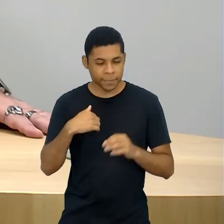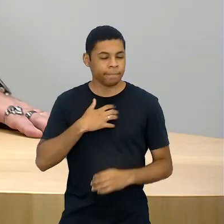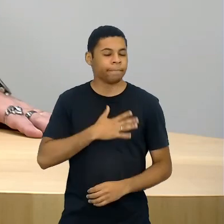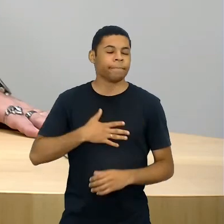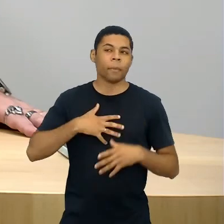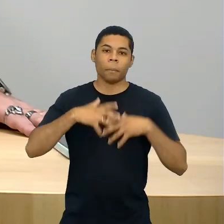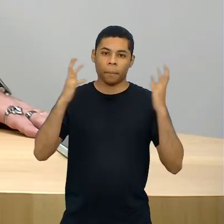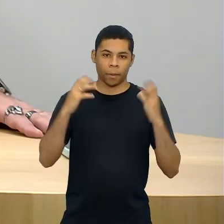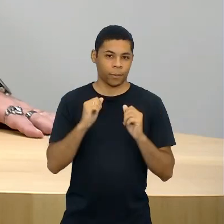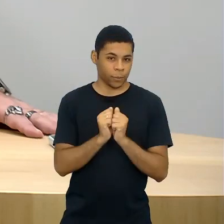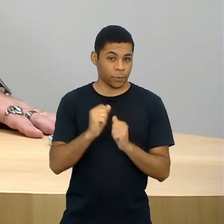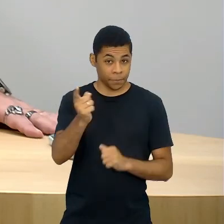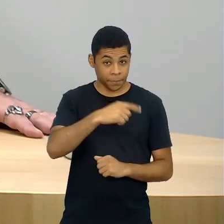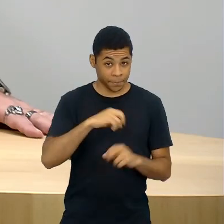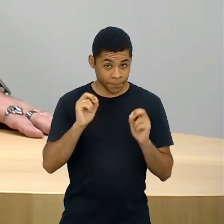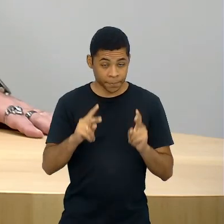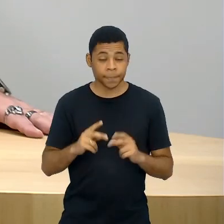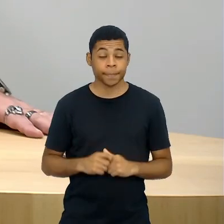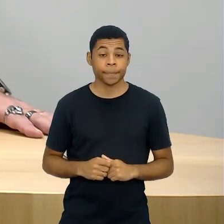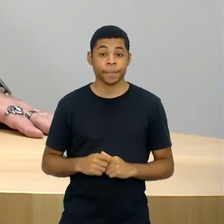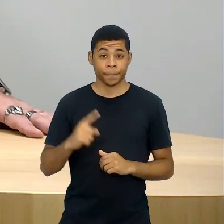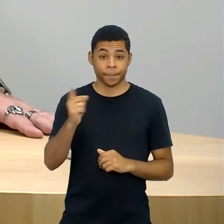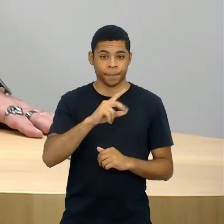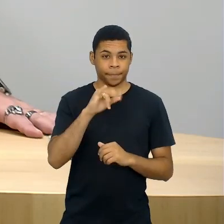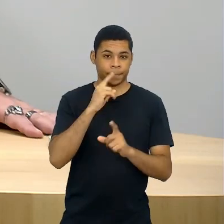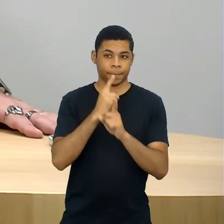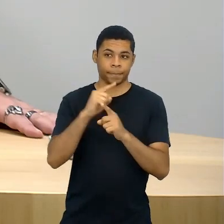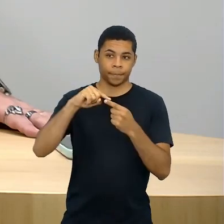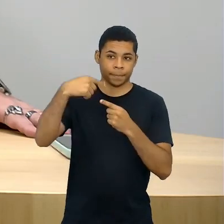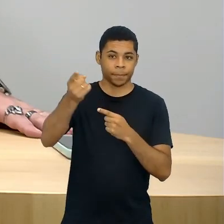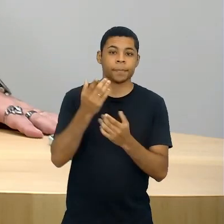com vocês e estaremos aí na próxima